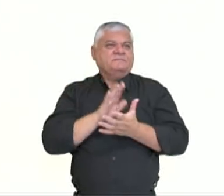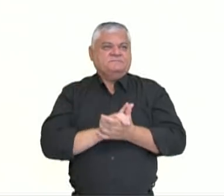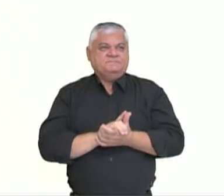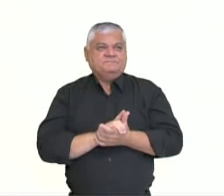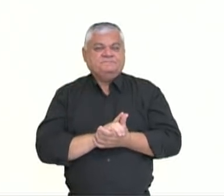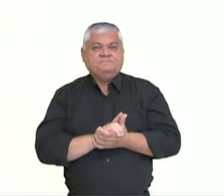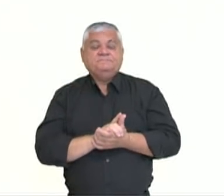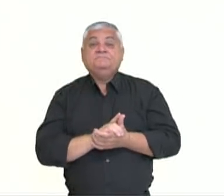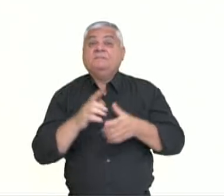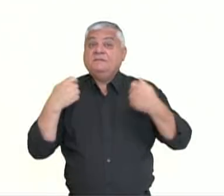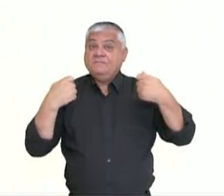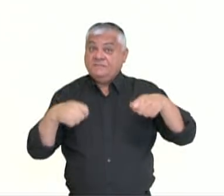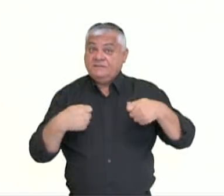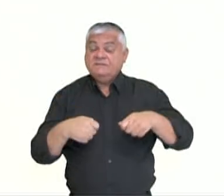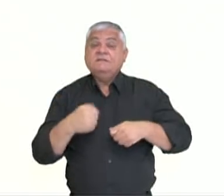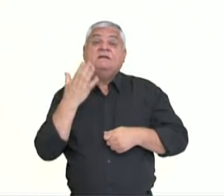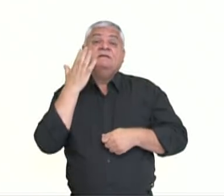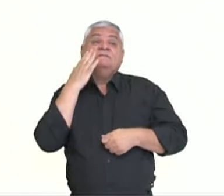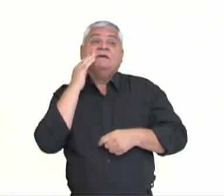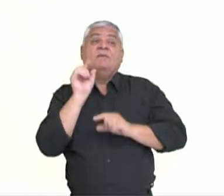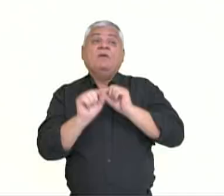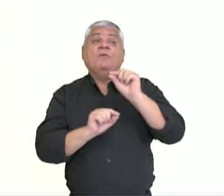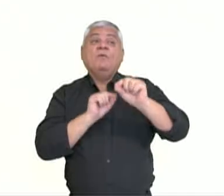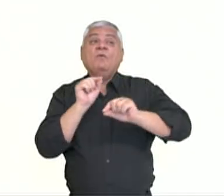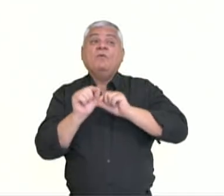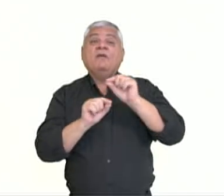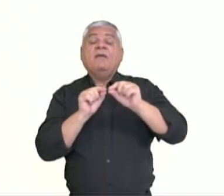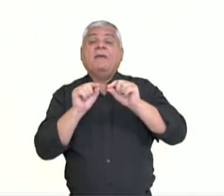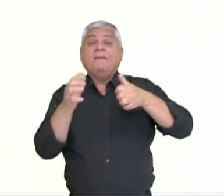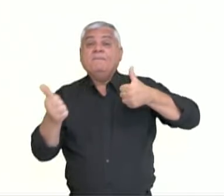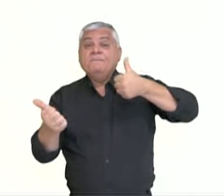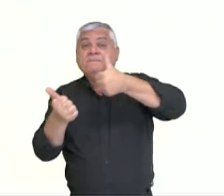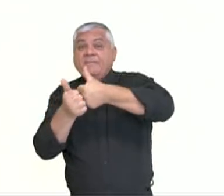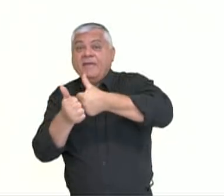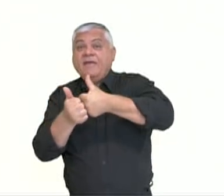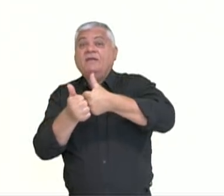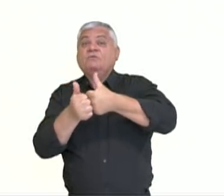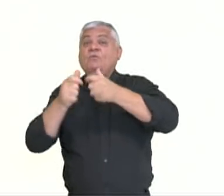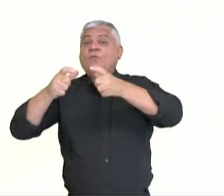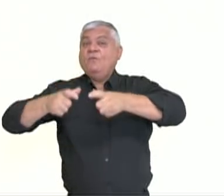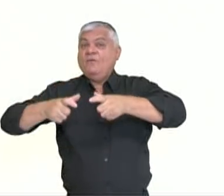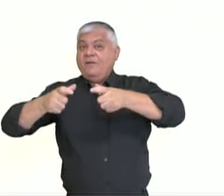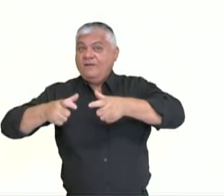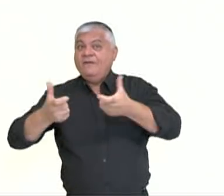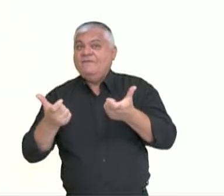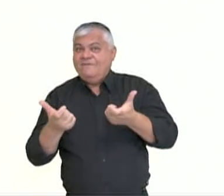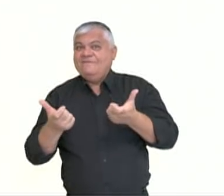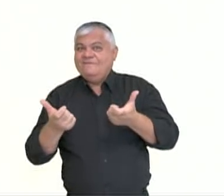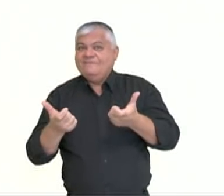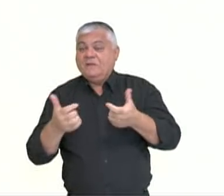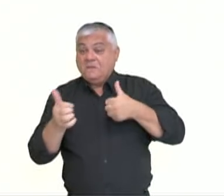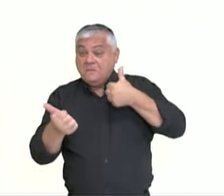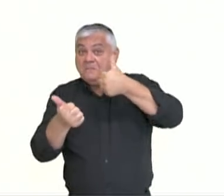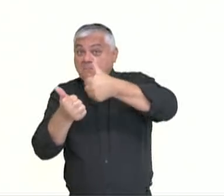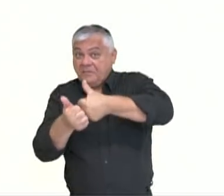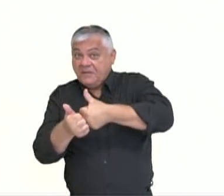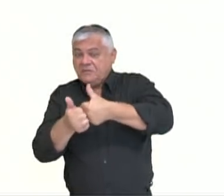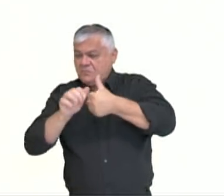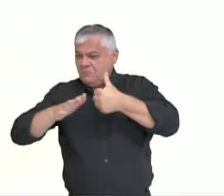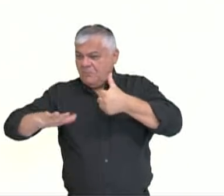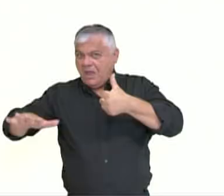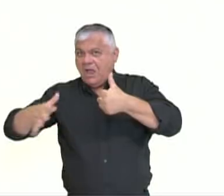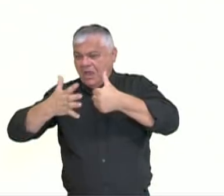ali? Termos que designam, respectivamente, proximidade de um local, que um local está do mar